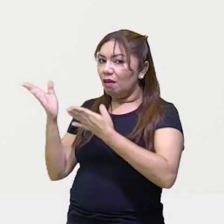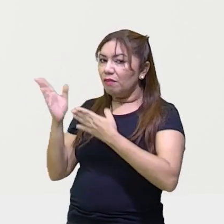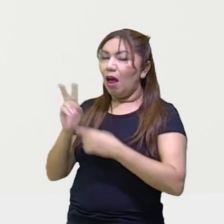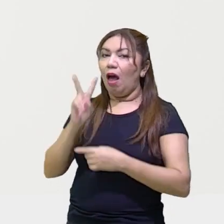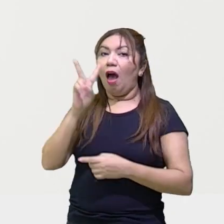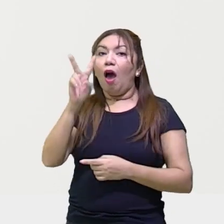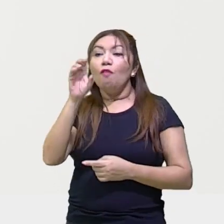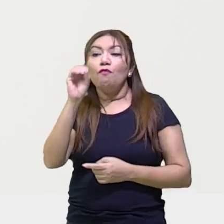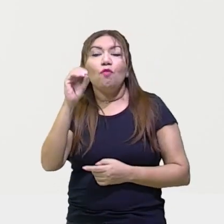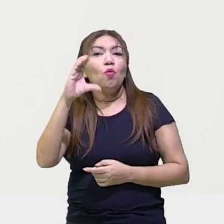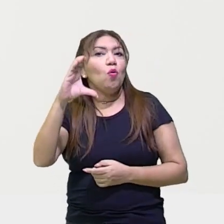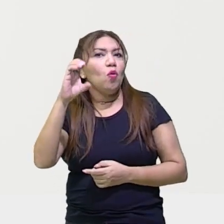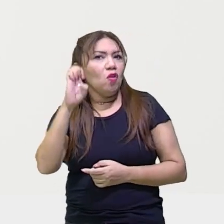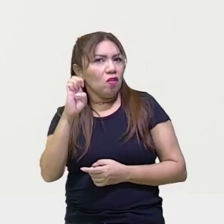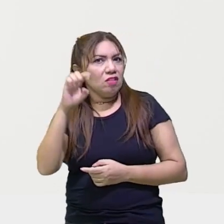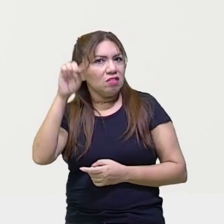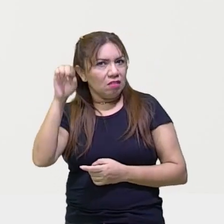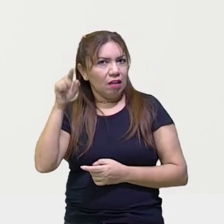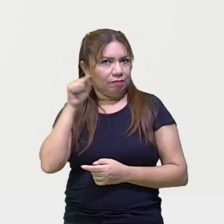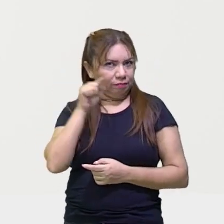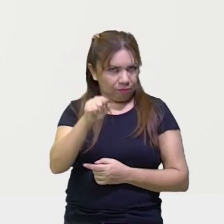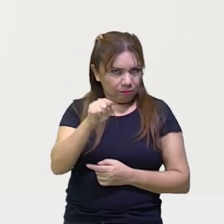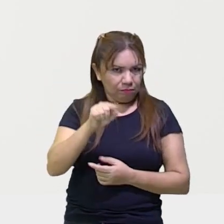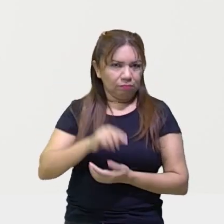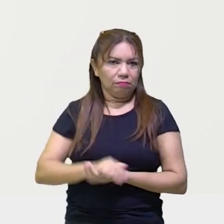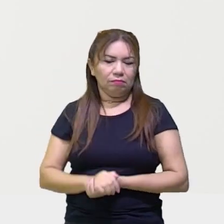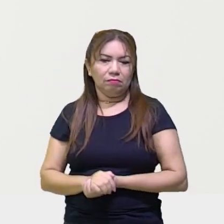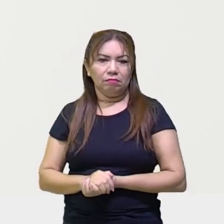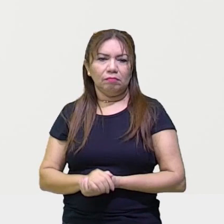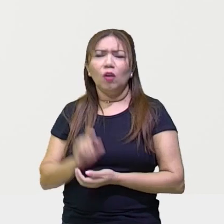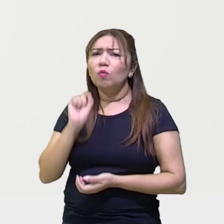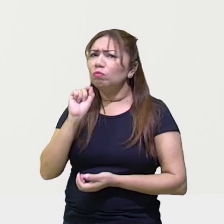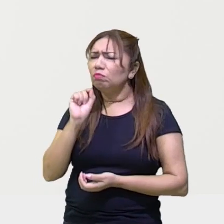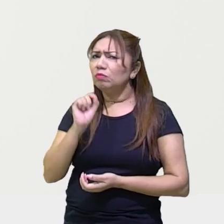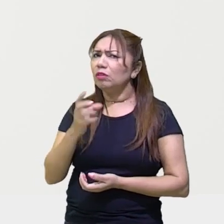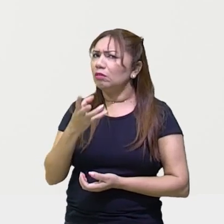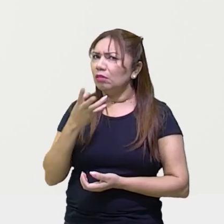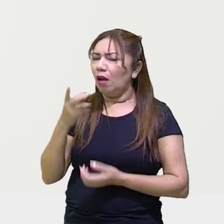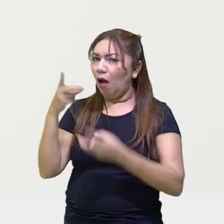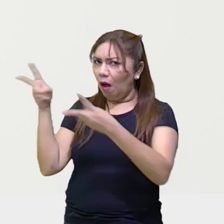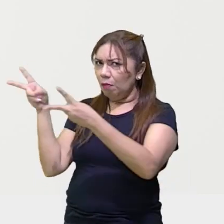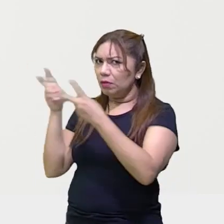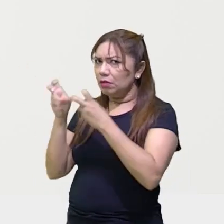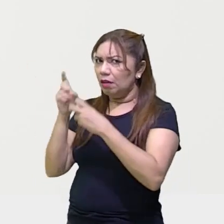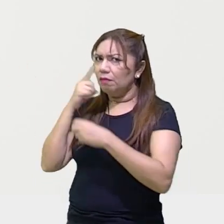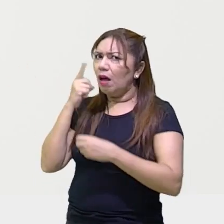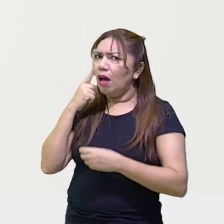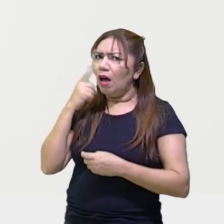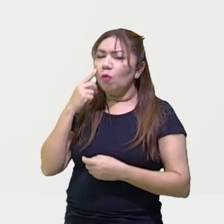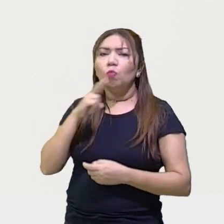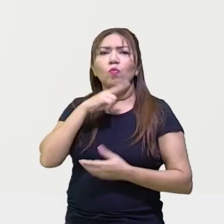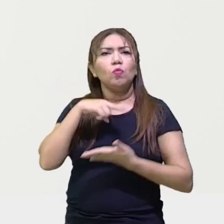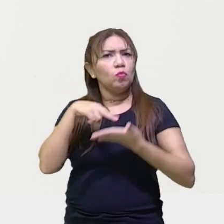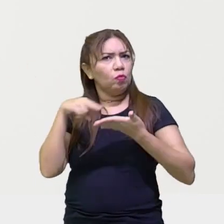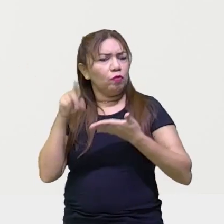você, ó, você. Eu gostaria que vocês observassem quando a gente